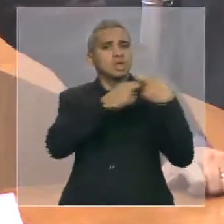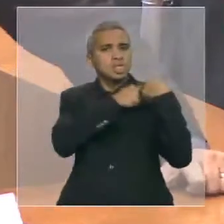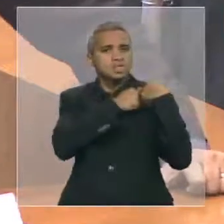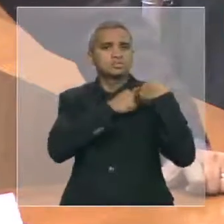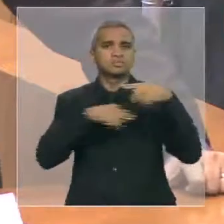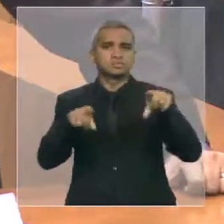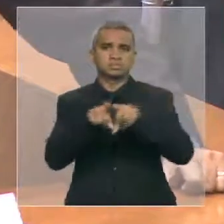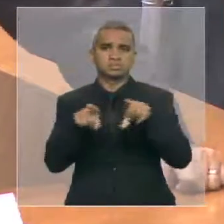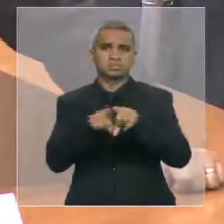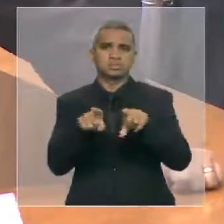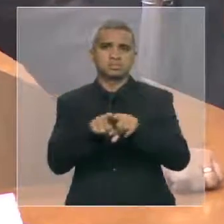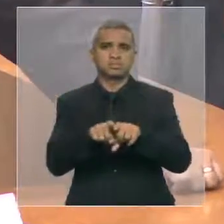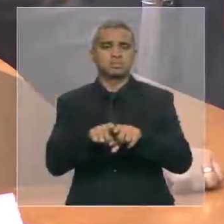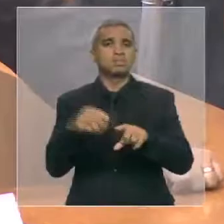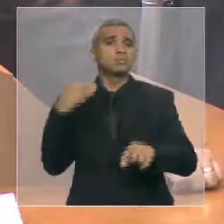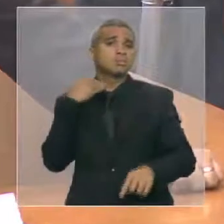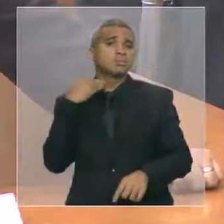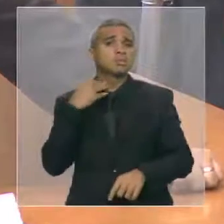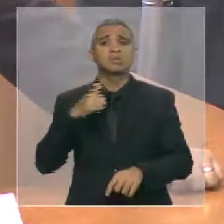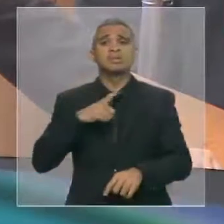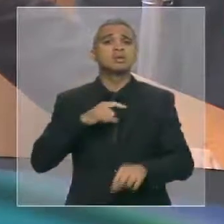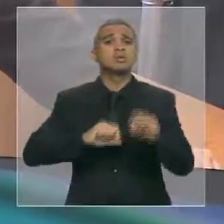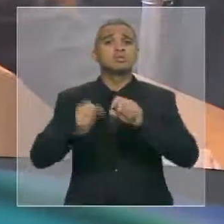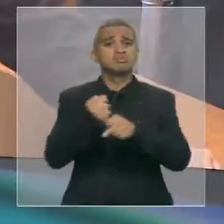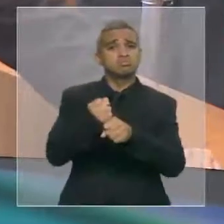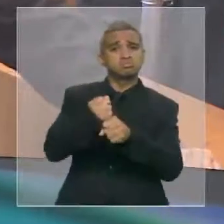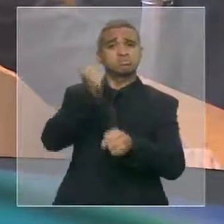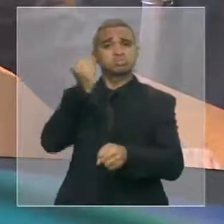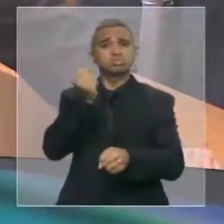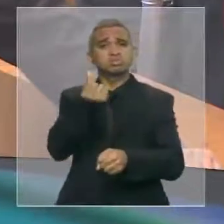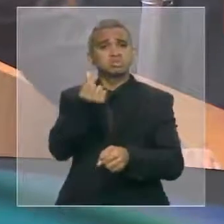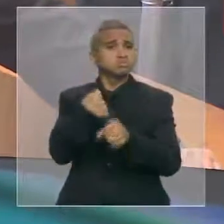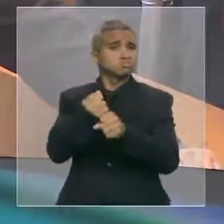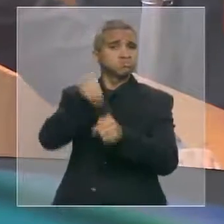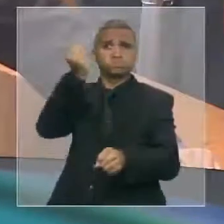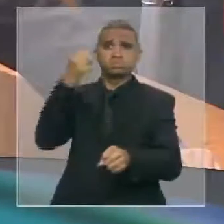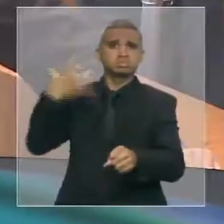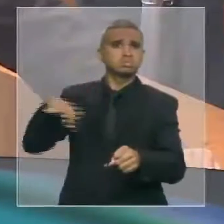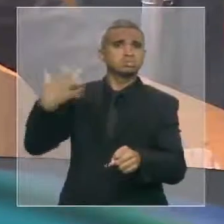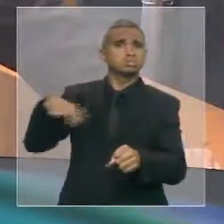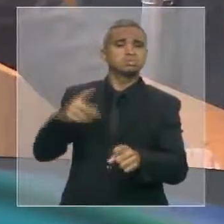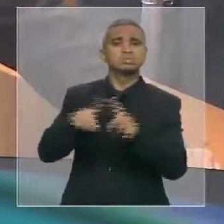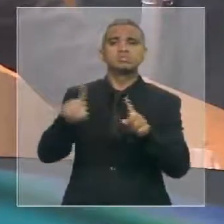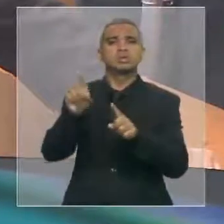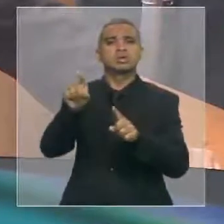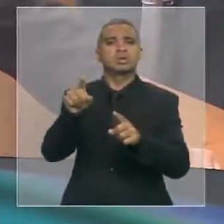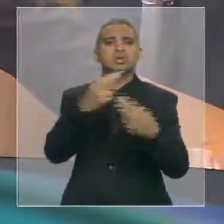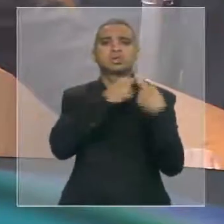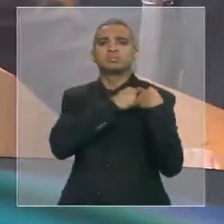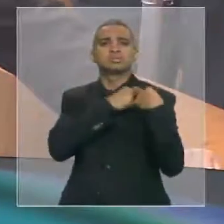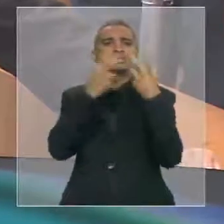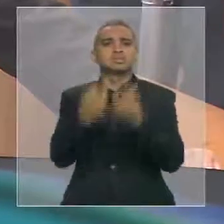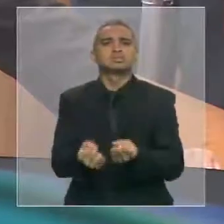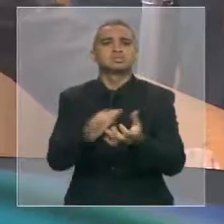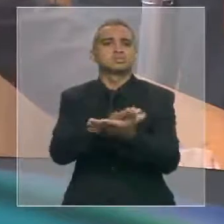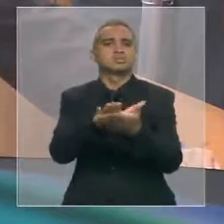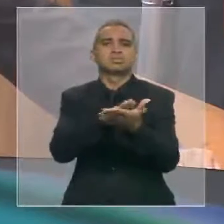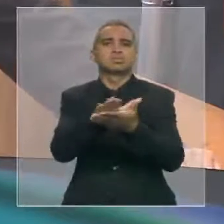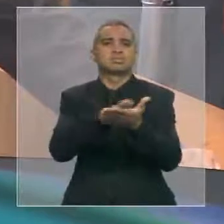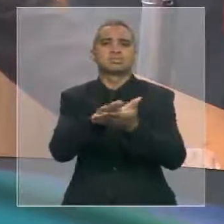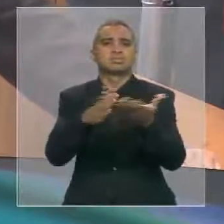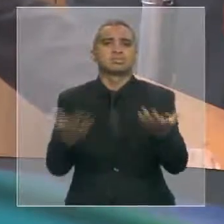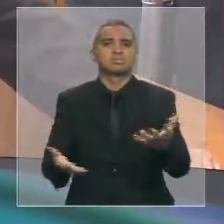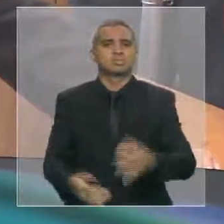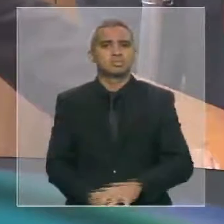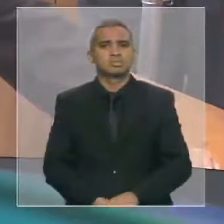têm lucros exorbitantes e não fazem sua parte, colocando assim em risco a vida